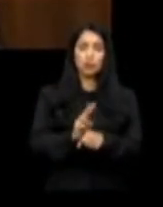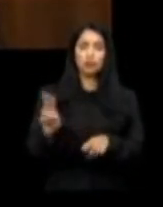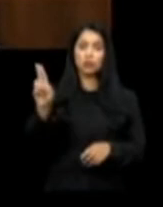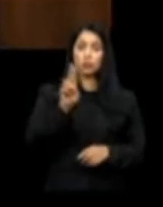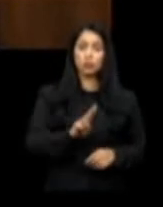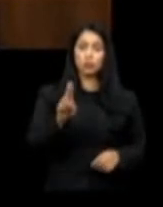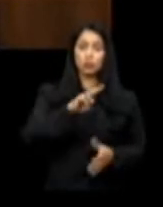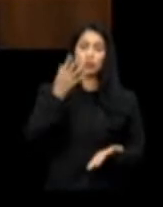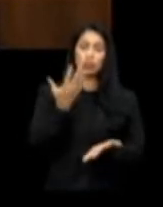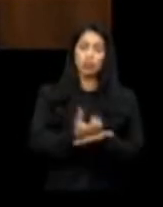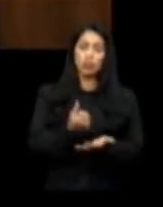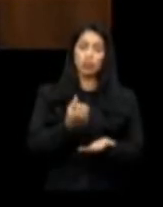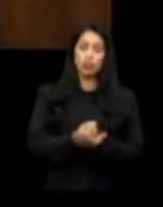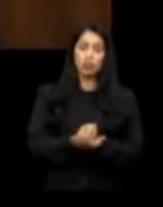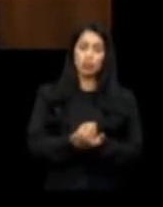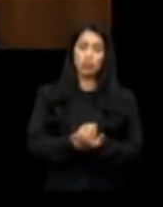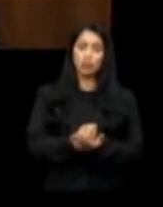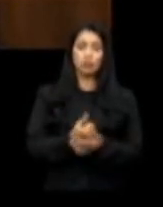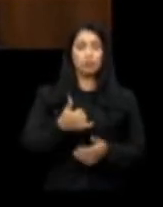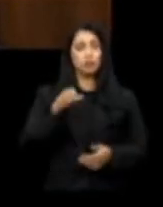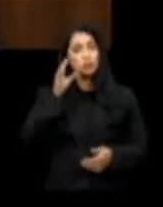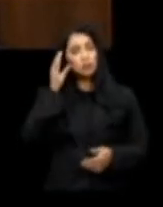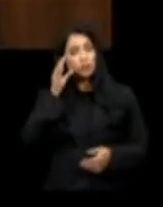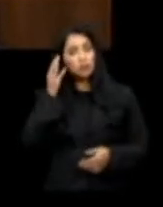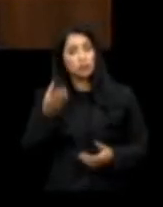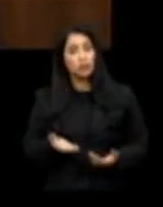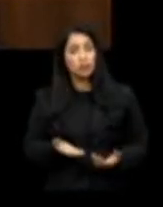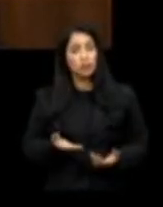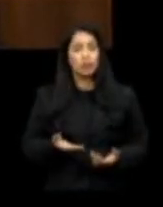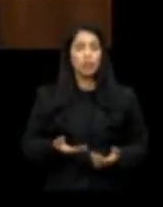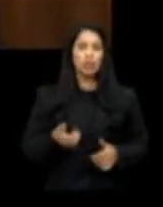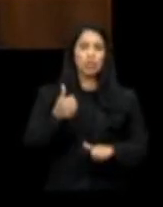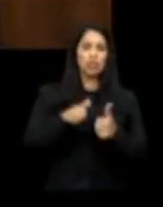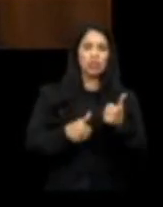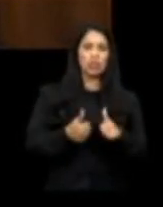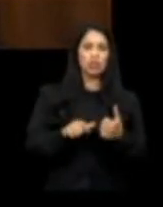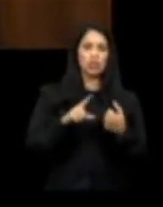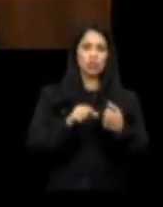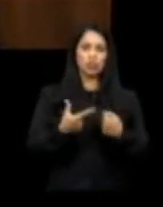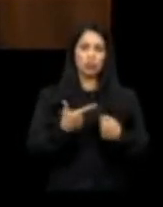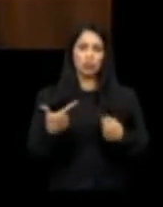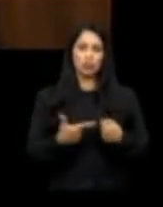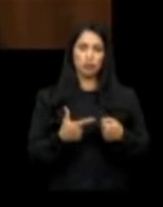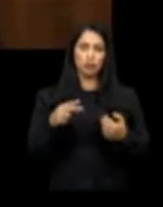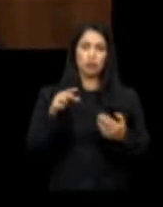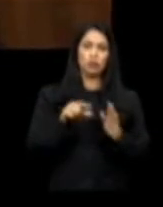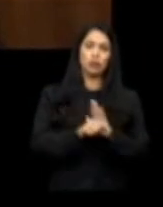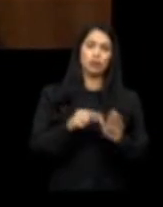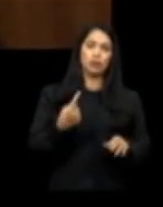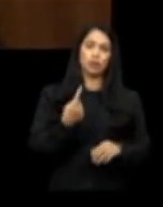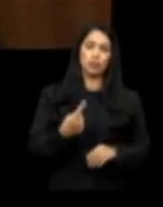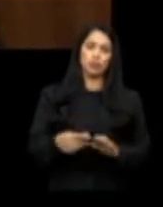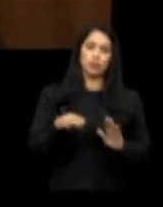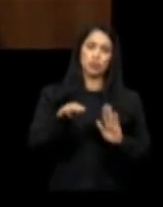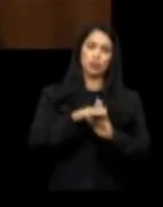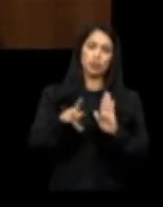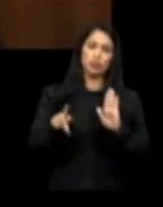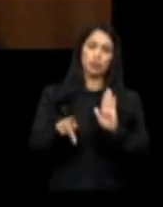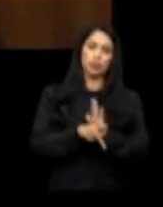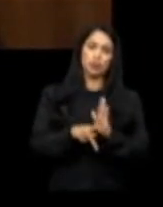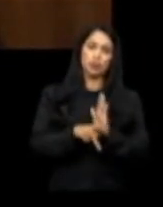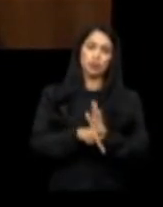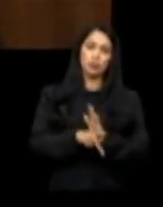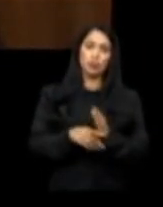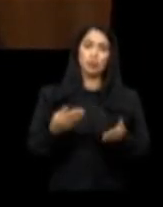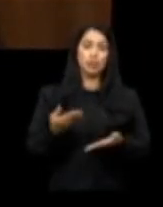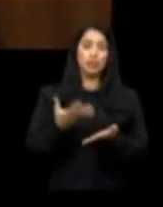usuários de serviços de telefonia no Brasil. No caso em exame, o artigo 2º, parágrafo 1º da ANP, ao dispor sobre a finalidade e o modo de